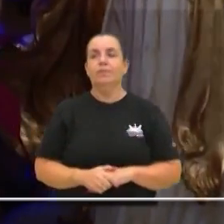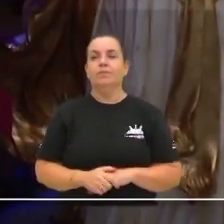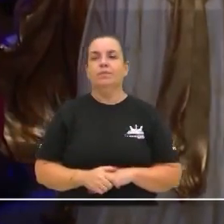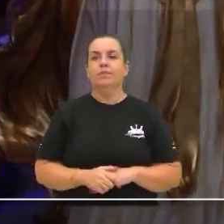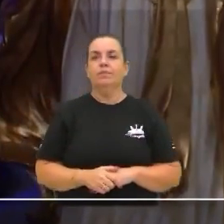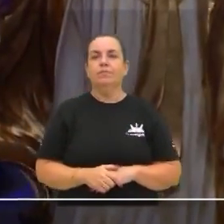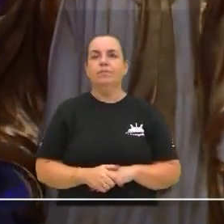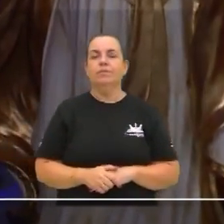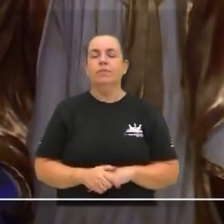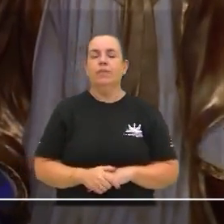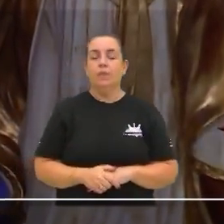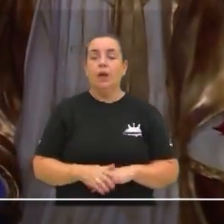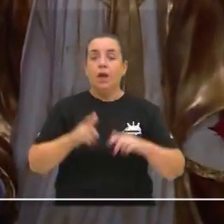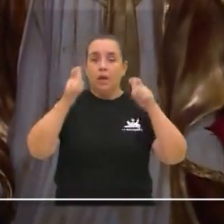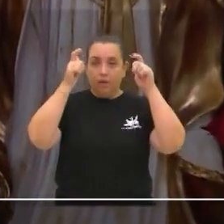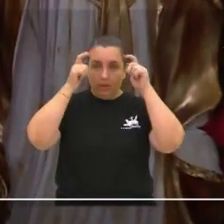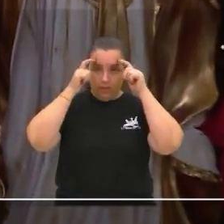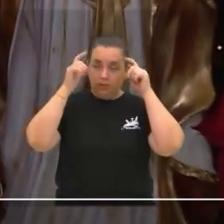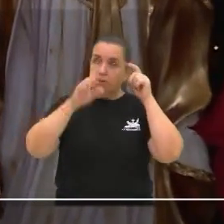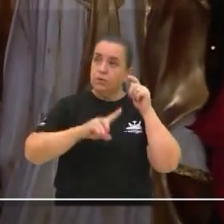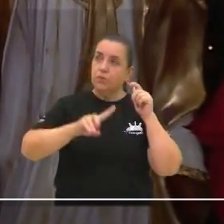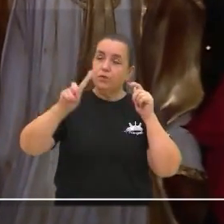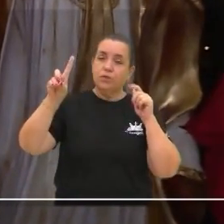Realeza, divindade.